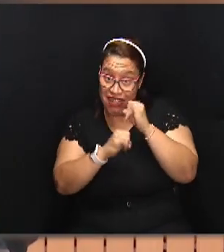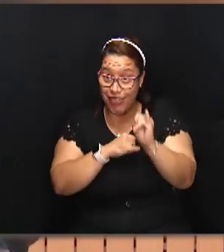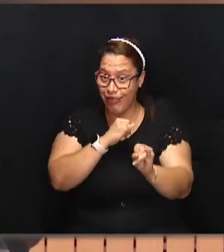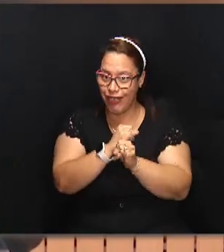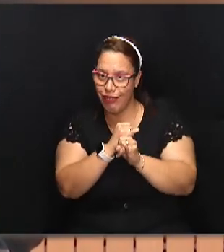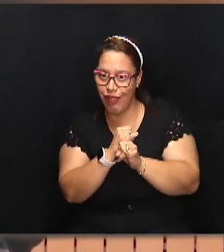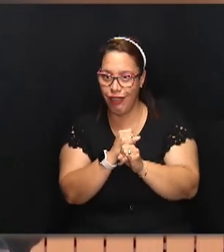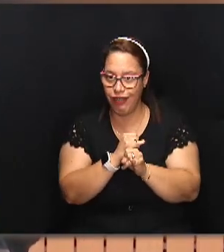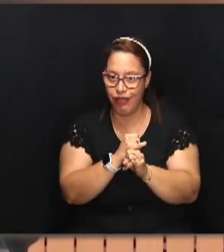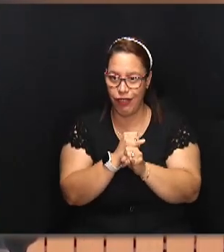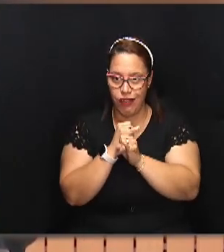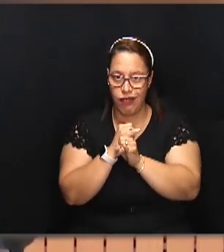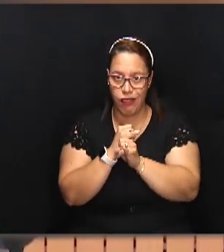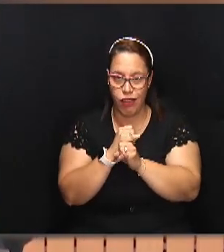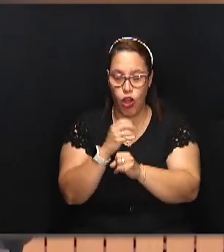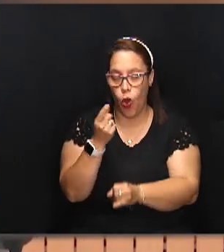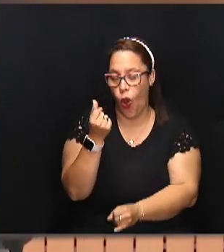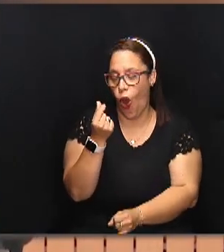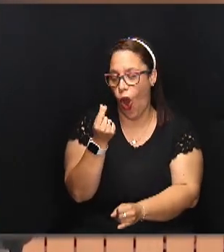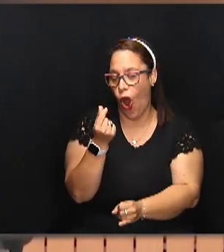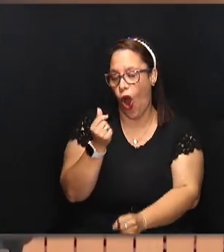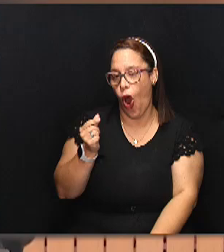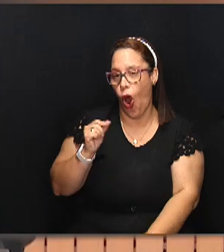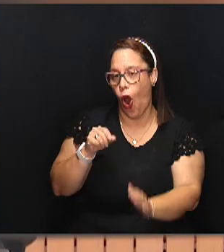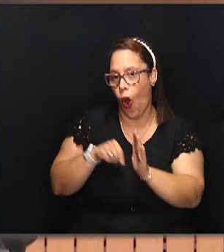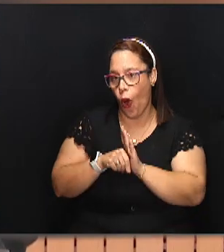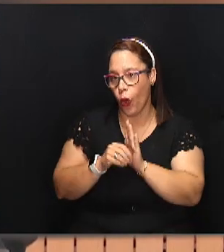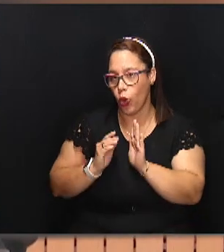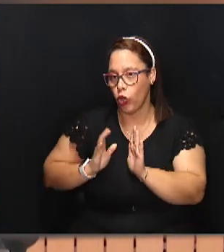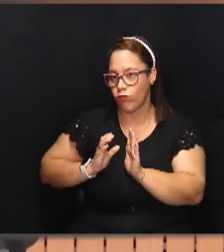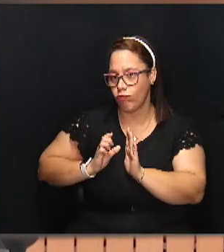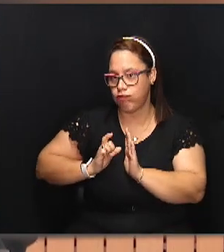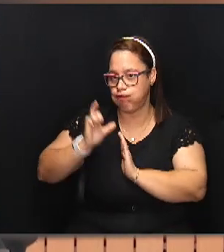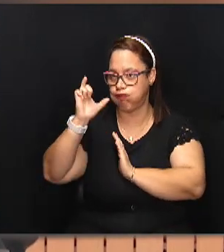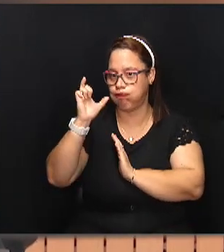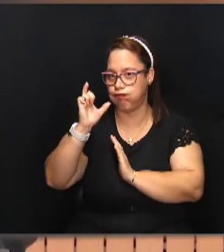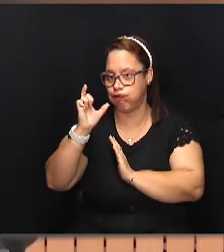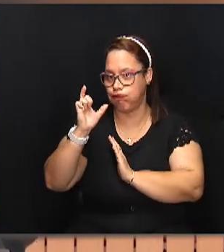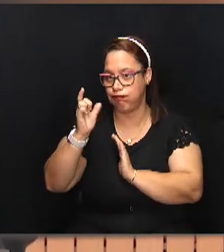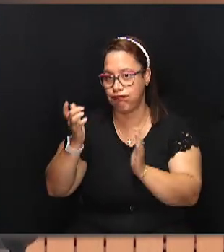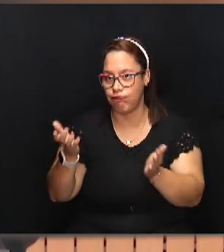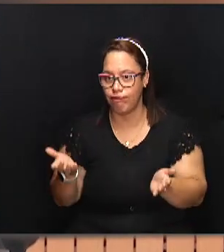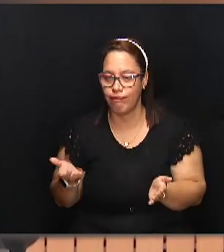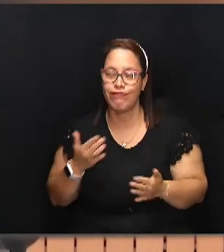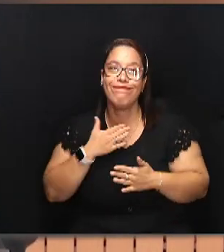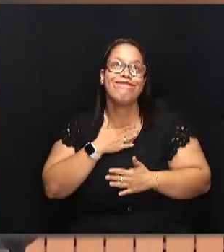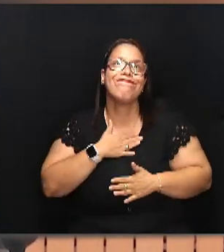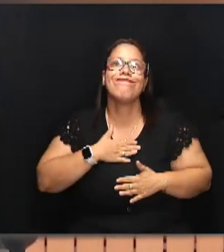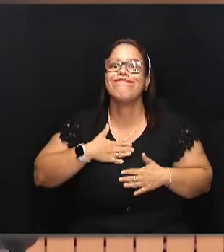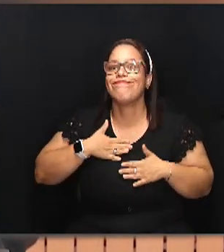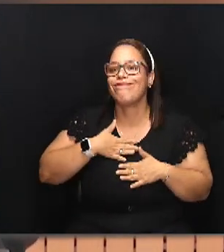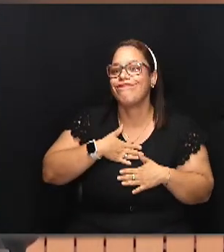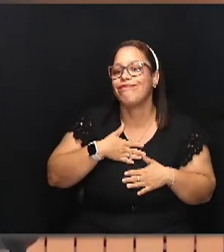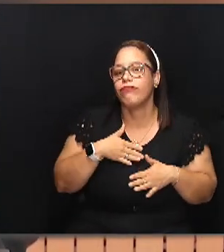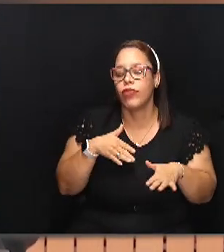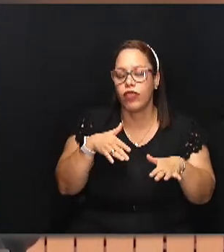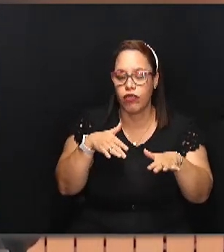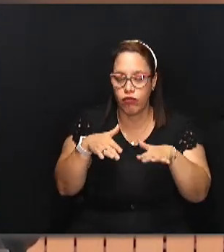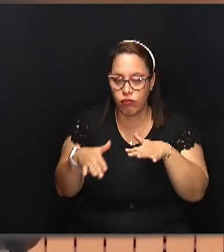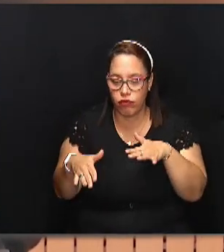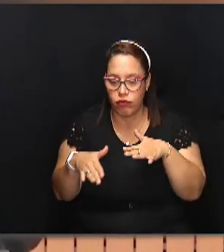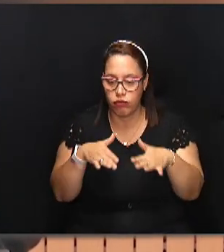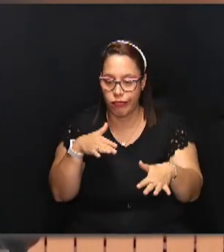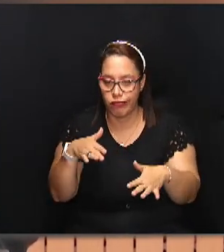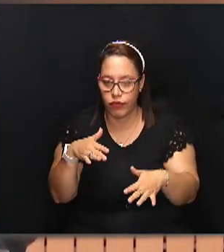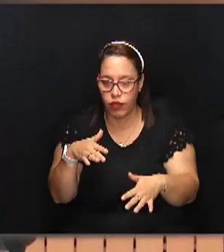internet, às vezes até de monetizar ou de ganhar algum tipo de dinheiro, isso pode ser um prazer muito, muito momentâneo que vai trazer